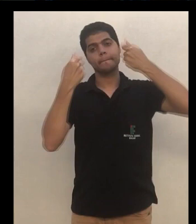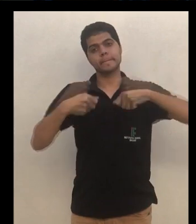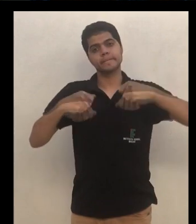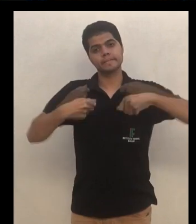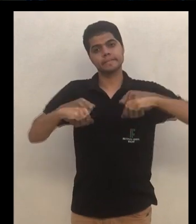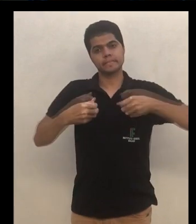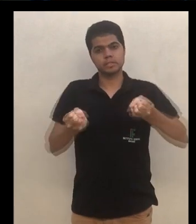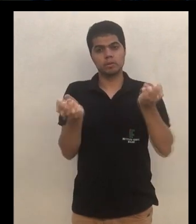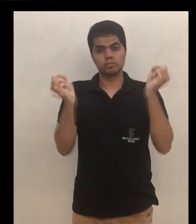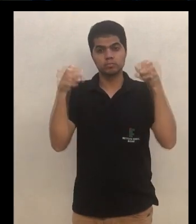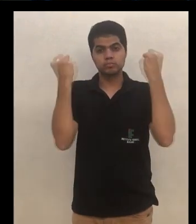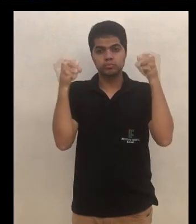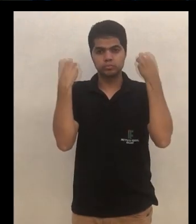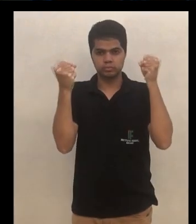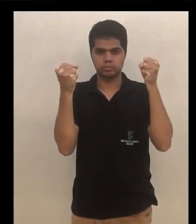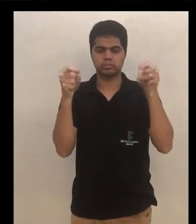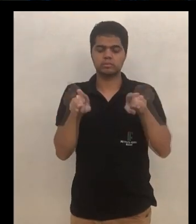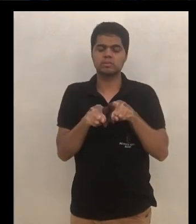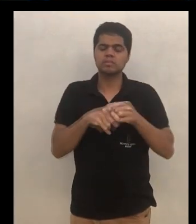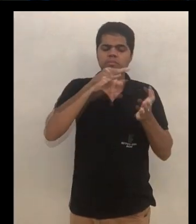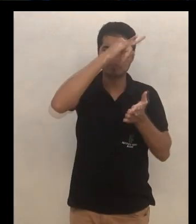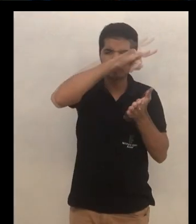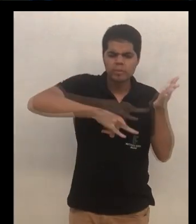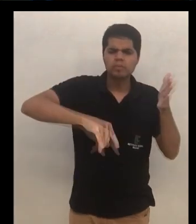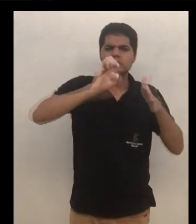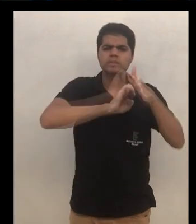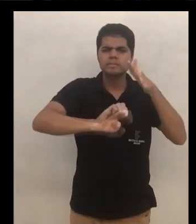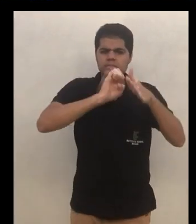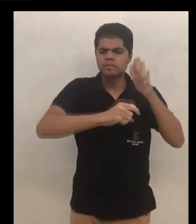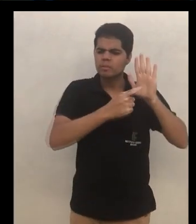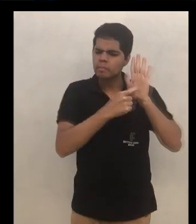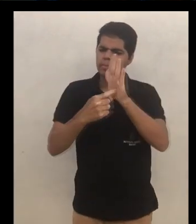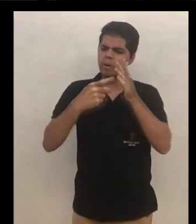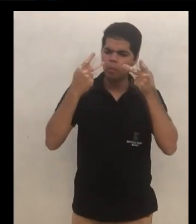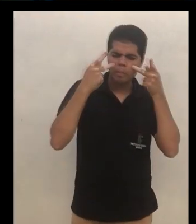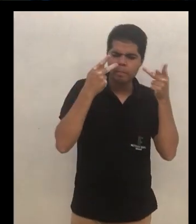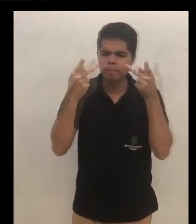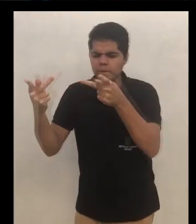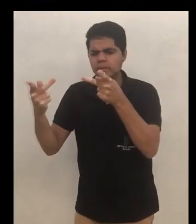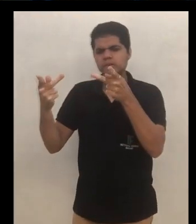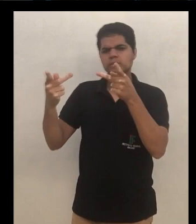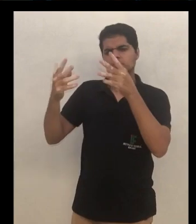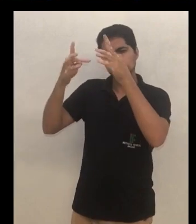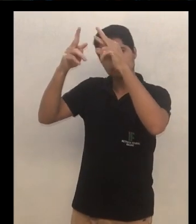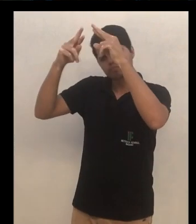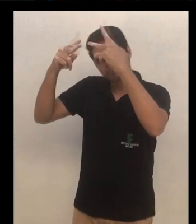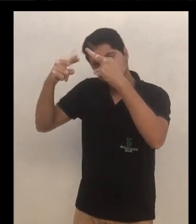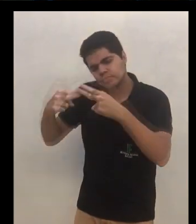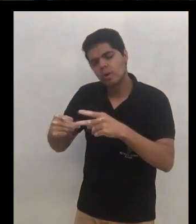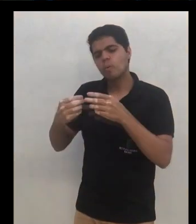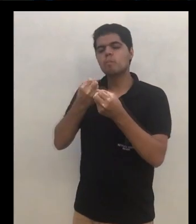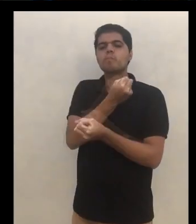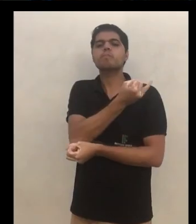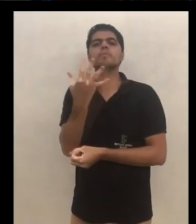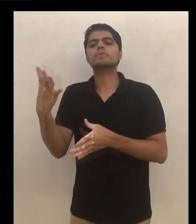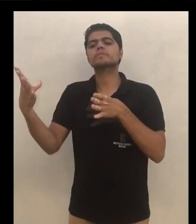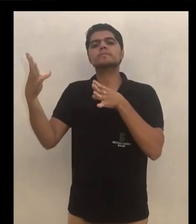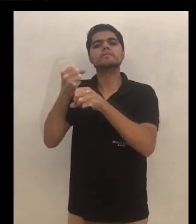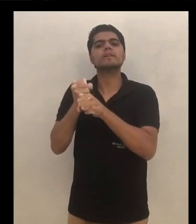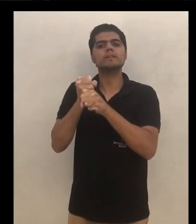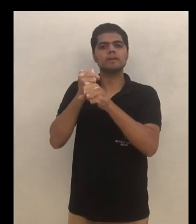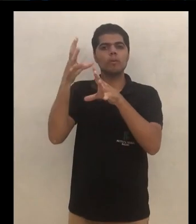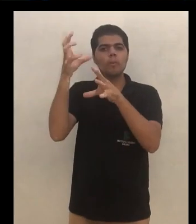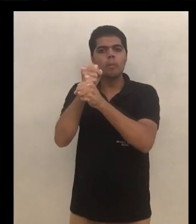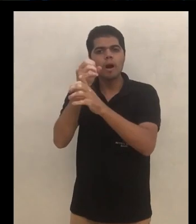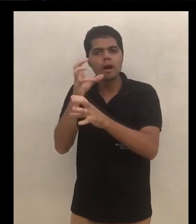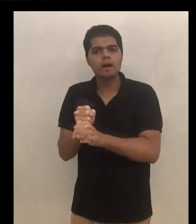a certificadora, ela acompanha toda a questão de manejo e a quantidade de aves por metro quadrado, certo? Aqui vocês